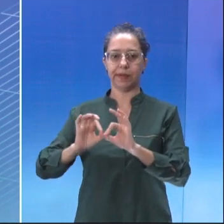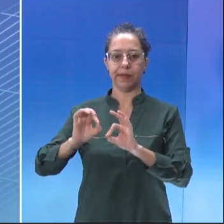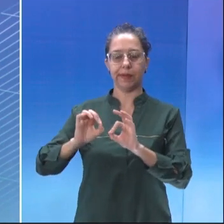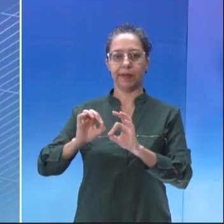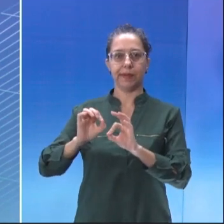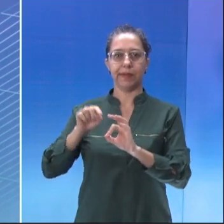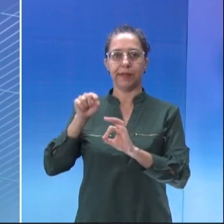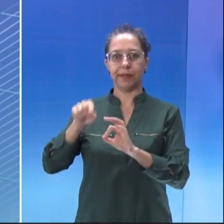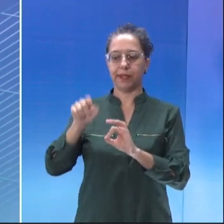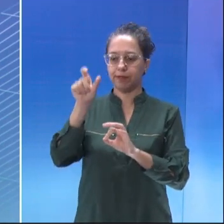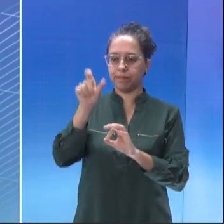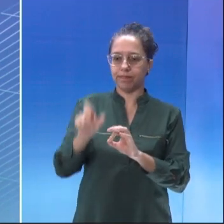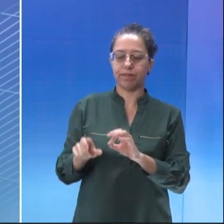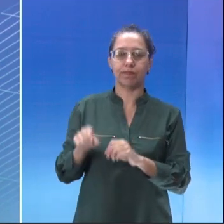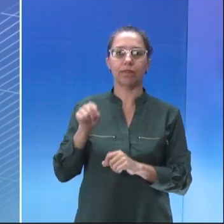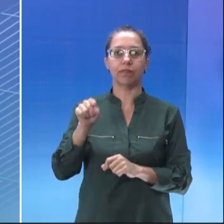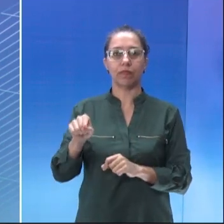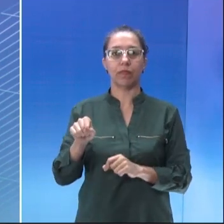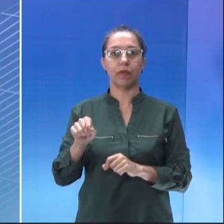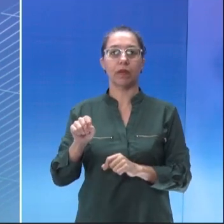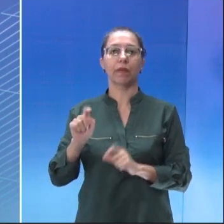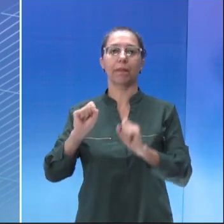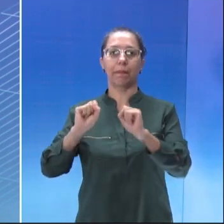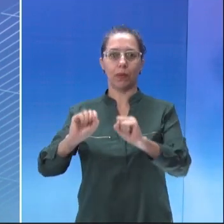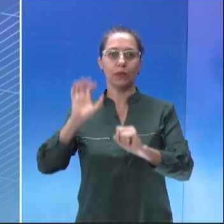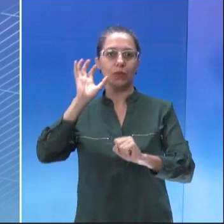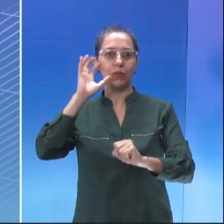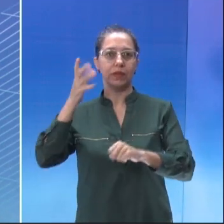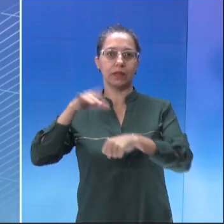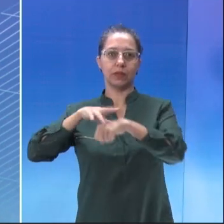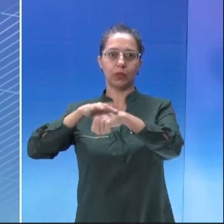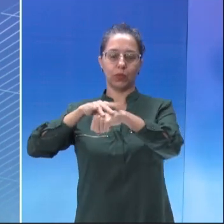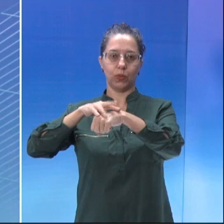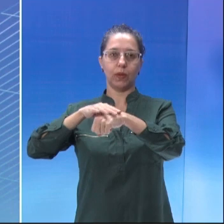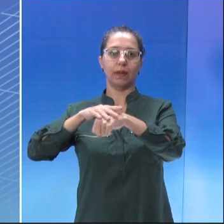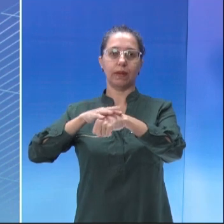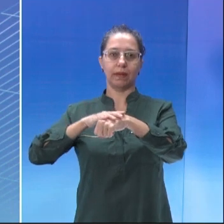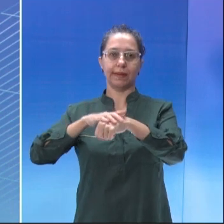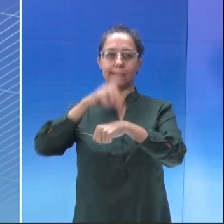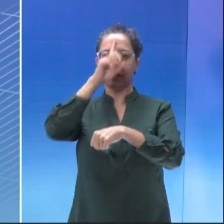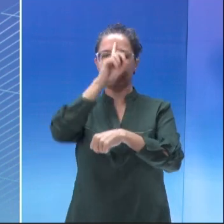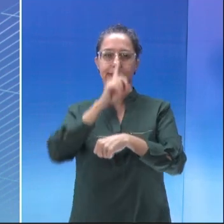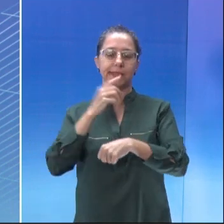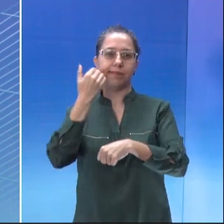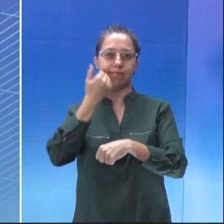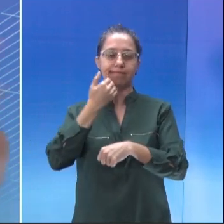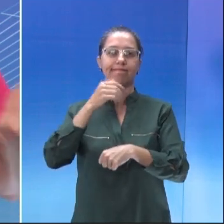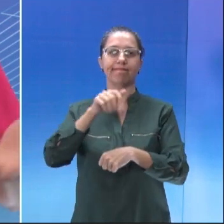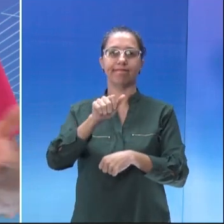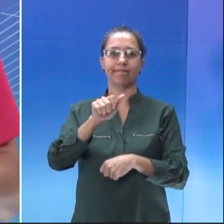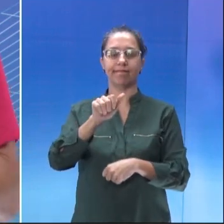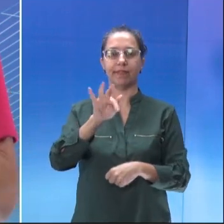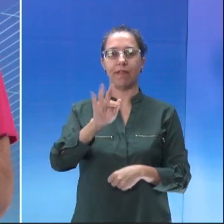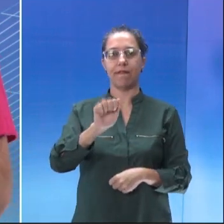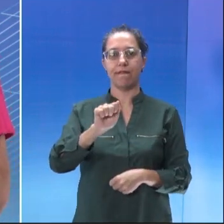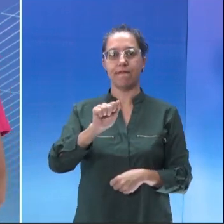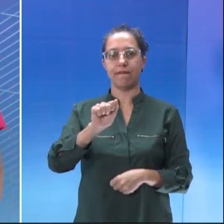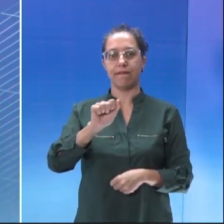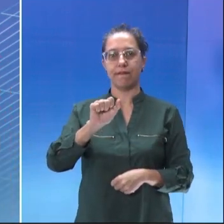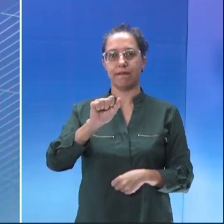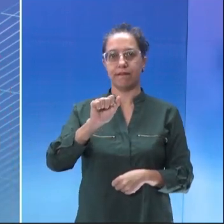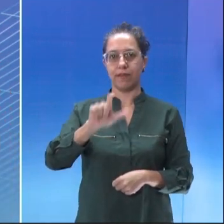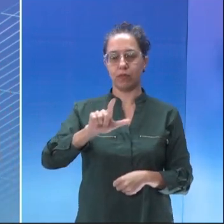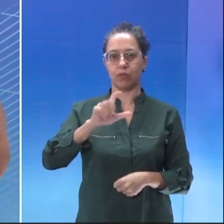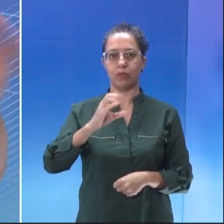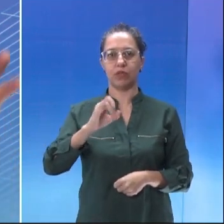formato de foice vai causar uma doença chamada anemia falciforme. Mas qual que é o problema de ter um